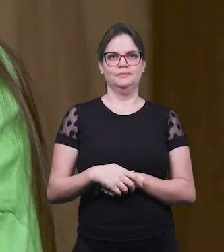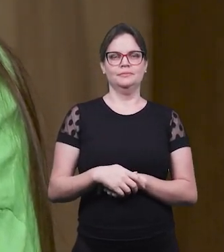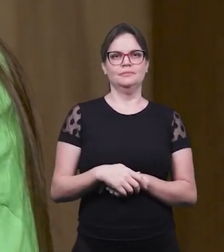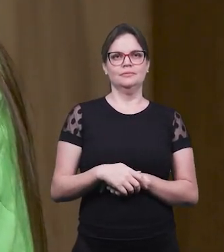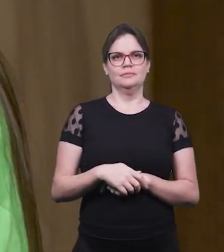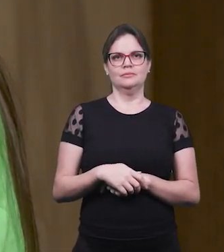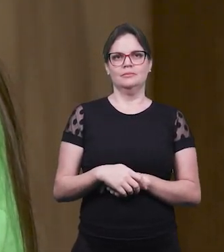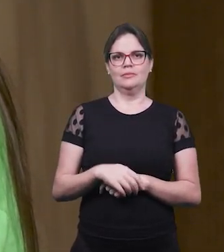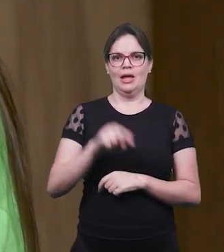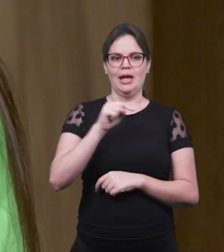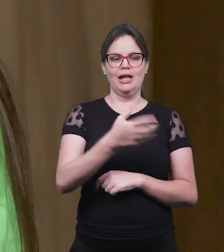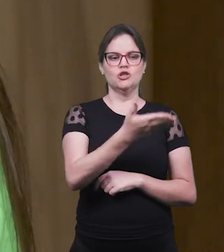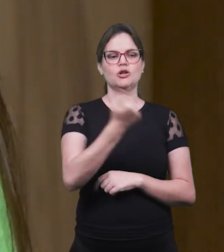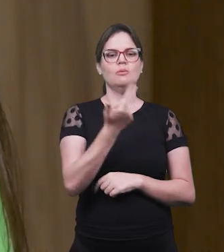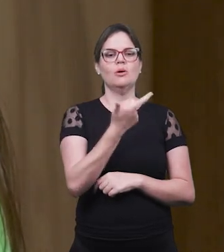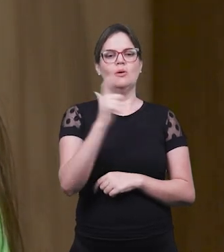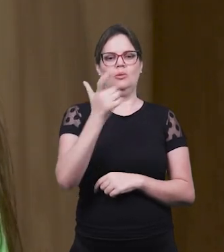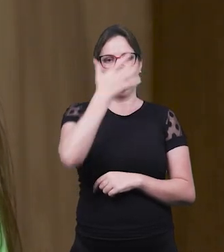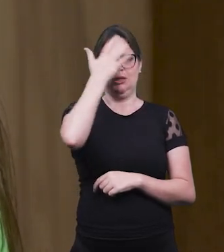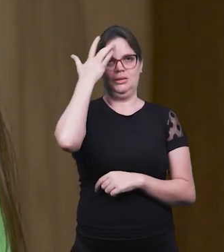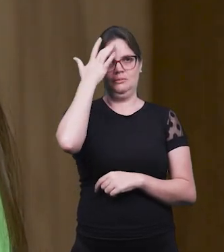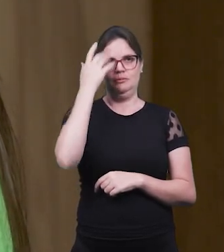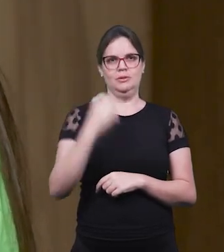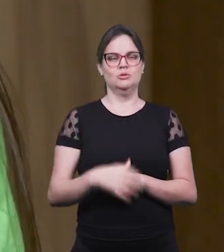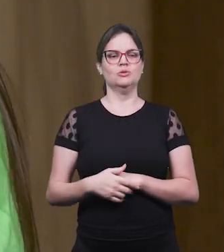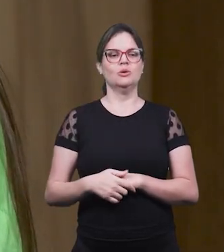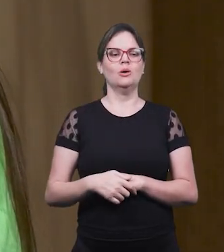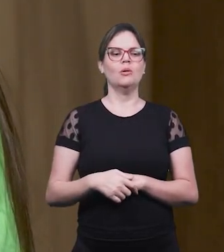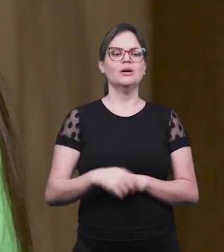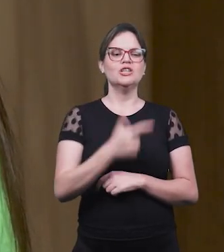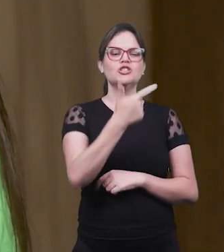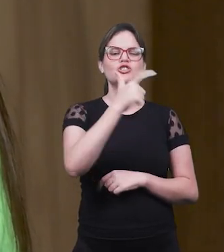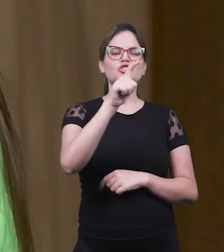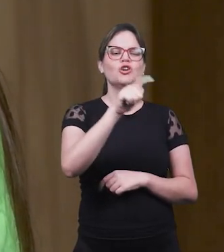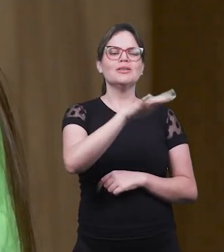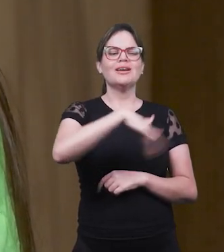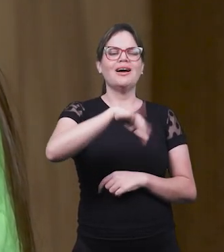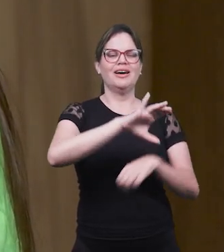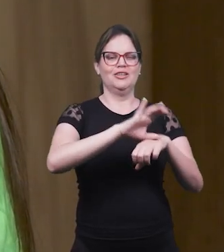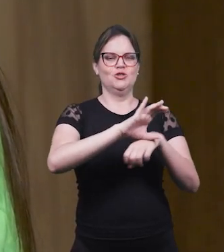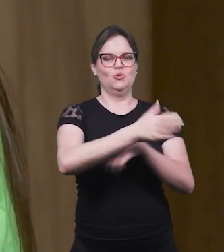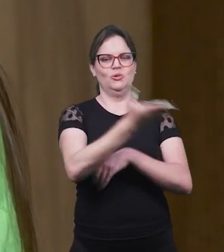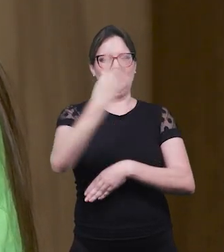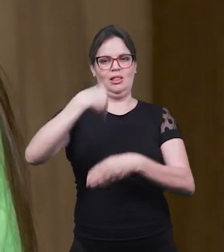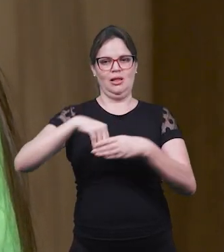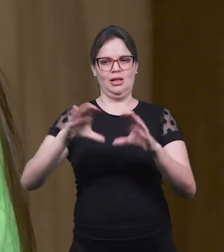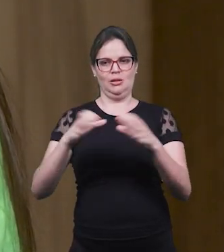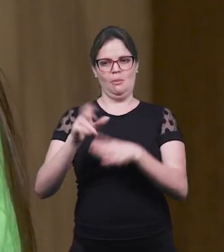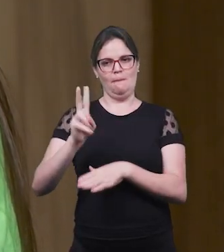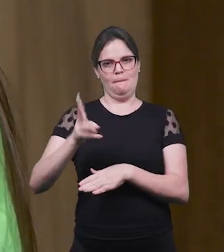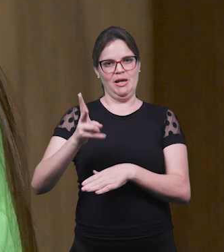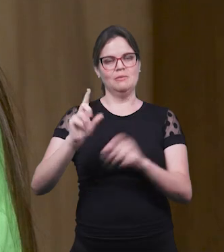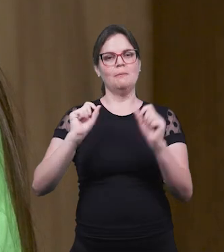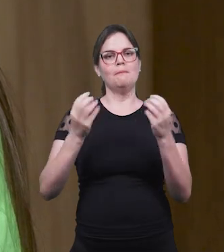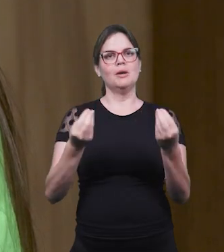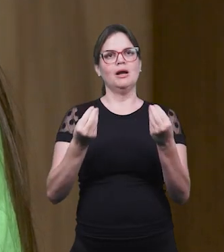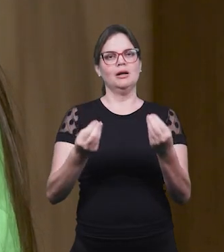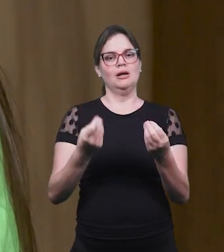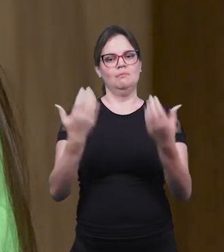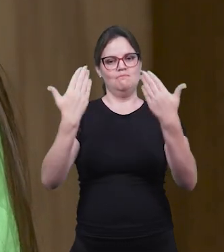graduandos, né, na turma, aí teve fisioterapeuta, farmacêutico e enfermeiros, para fazer essa prova